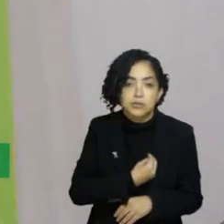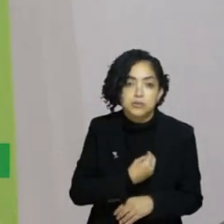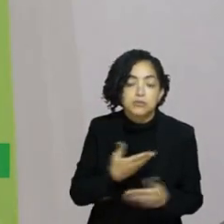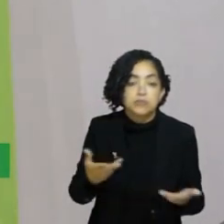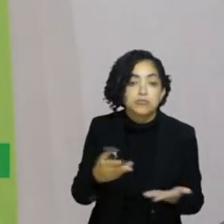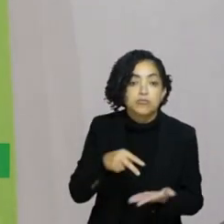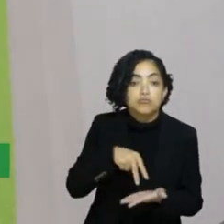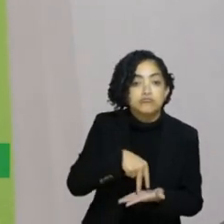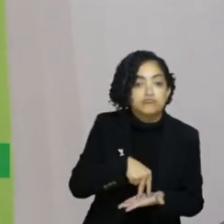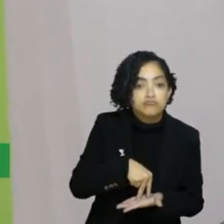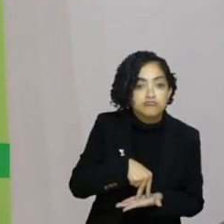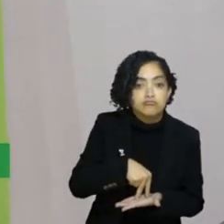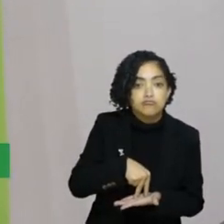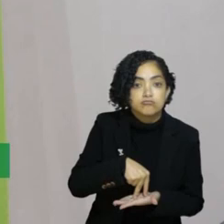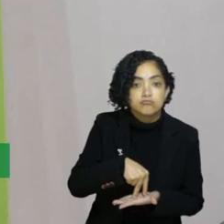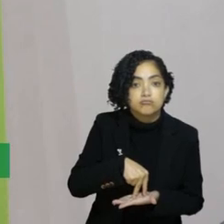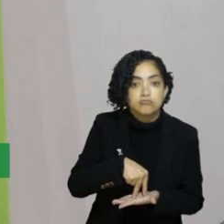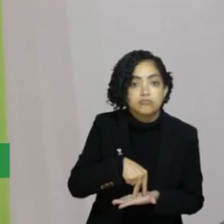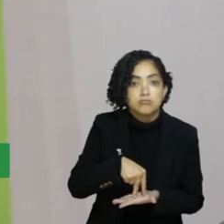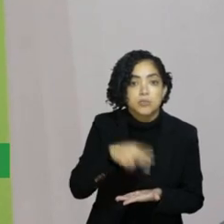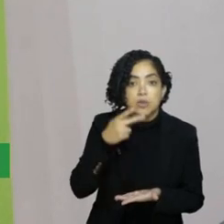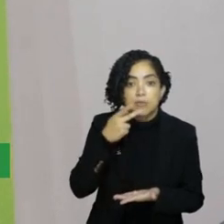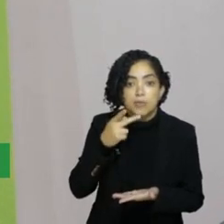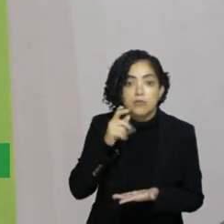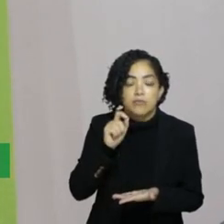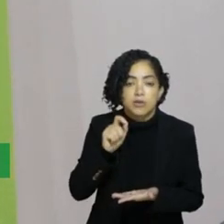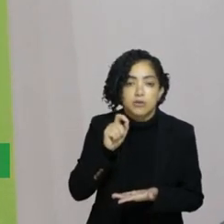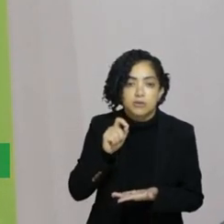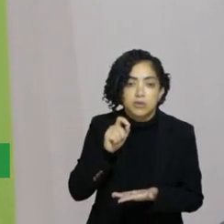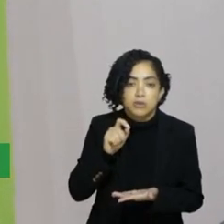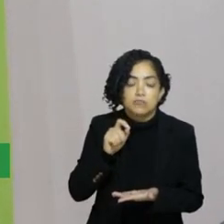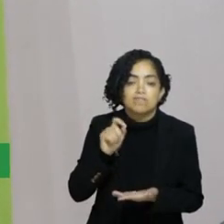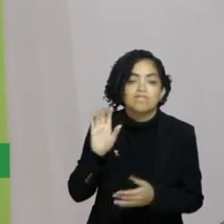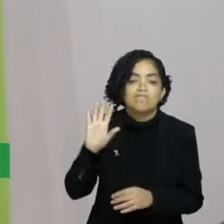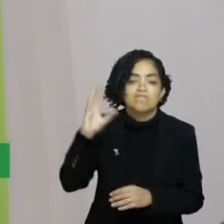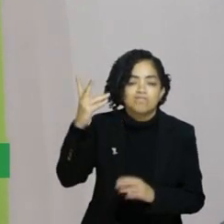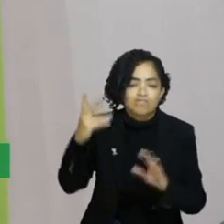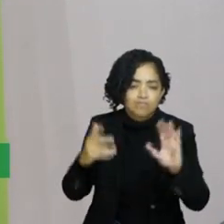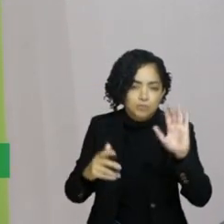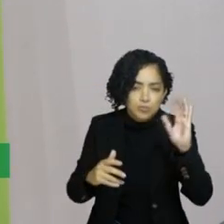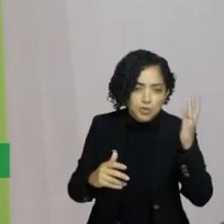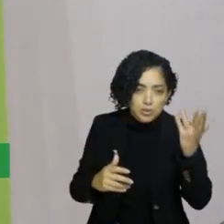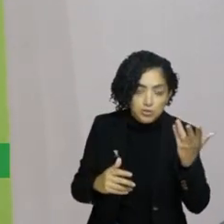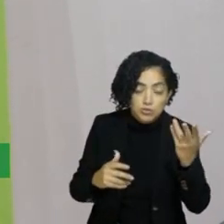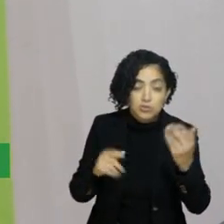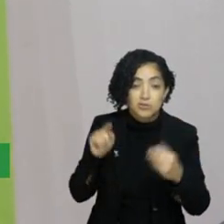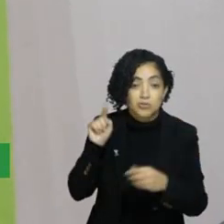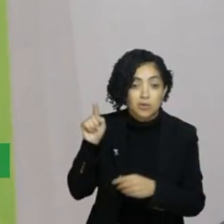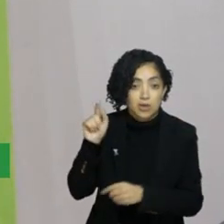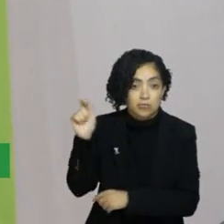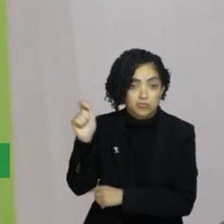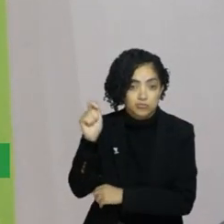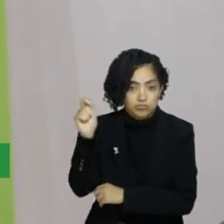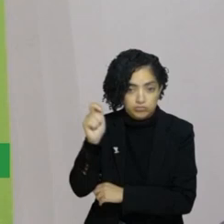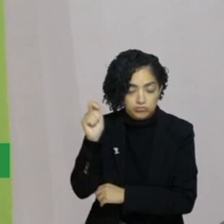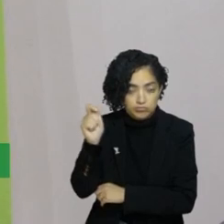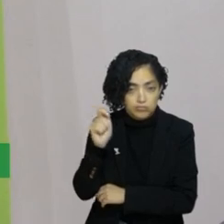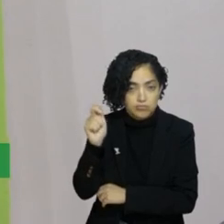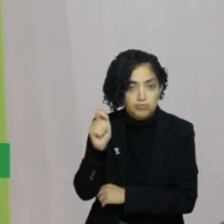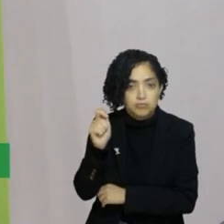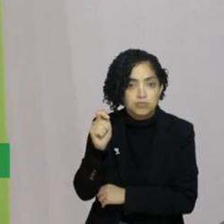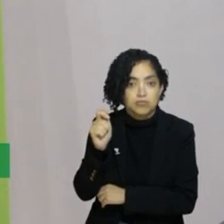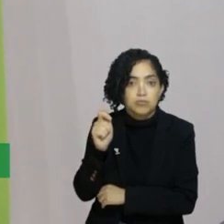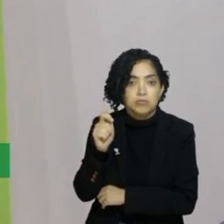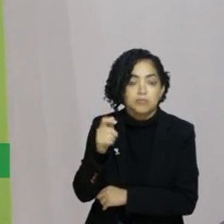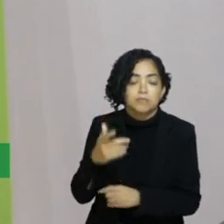tribuna para falar, evidentemente, da maior tragédia climática da história do Rio Grande do Sul e talvez desse